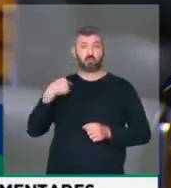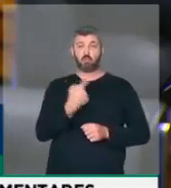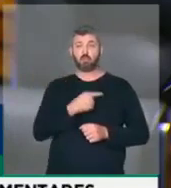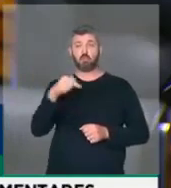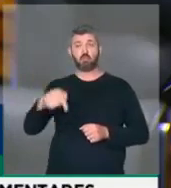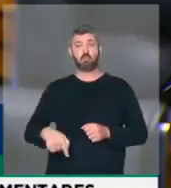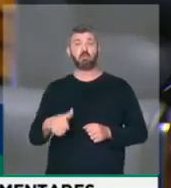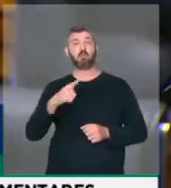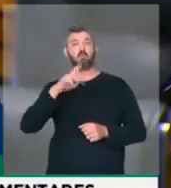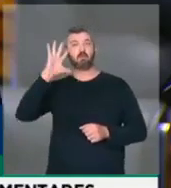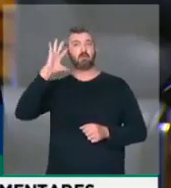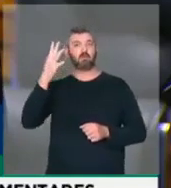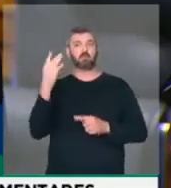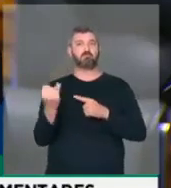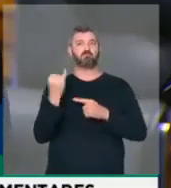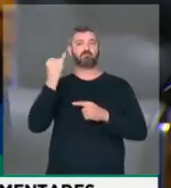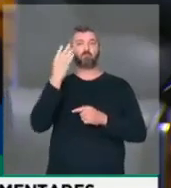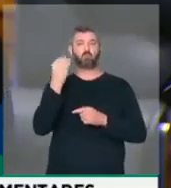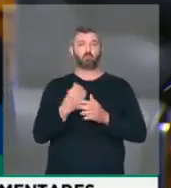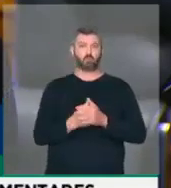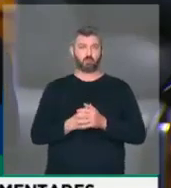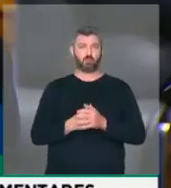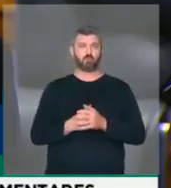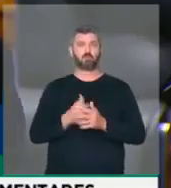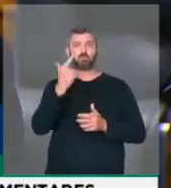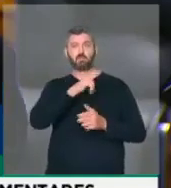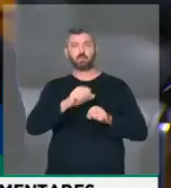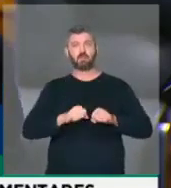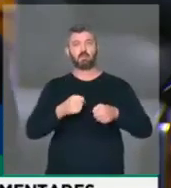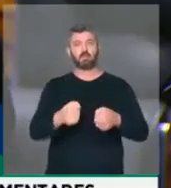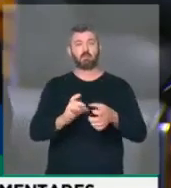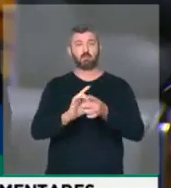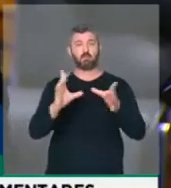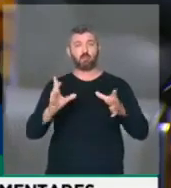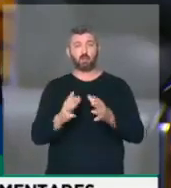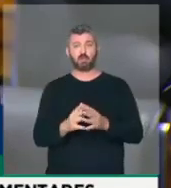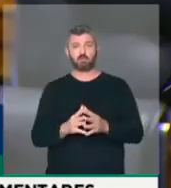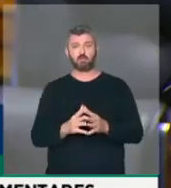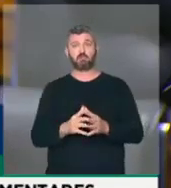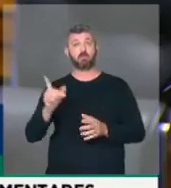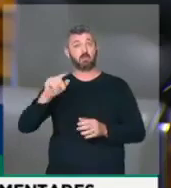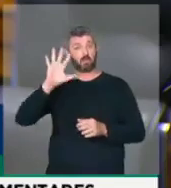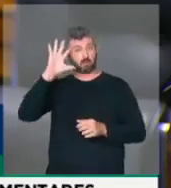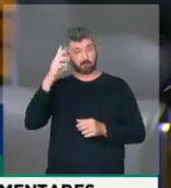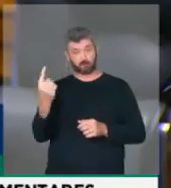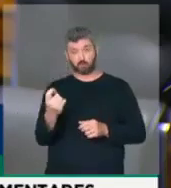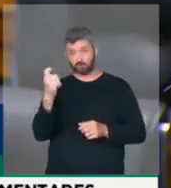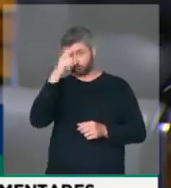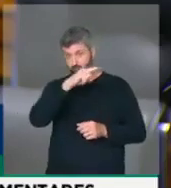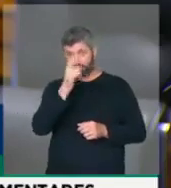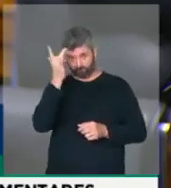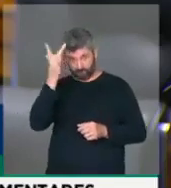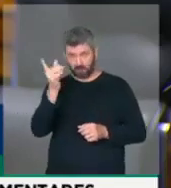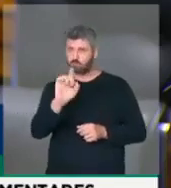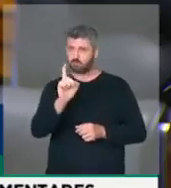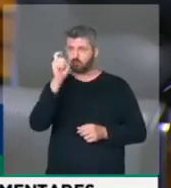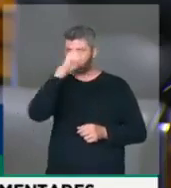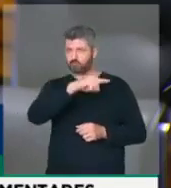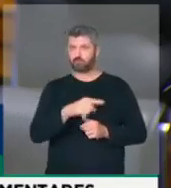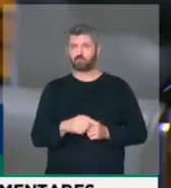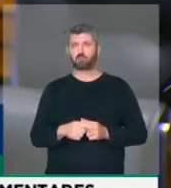estávamos aqui tomando uma decisão muito importante para a defesa da democracia. E foi uma decisão difícil, não foi uma decisão